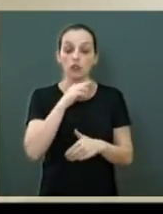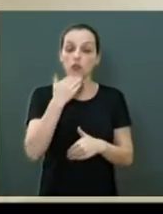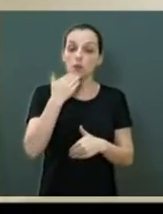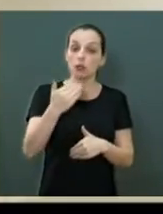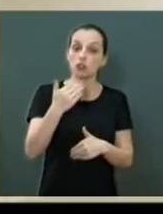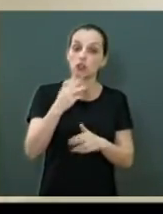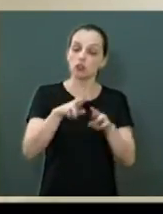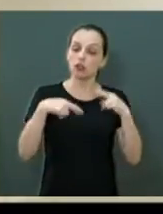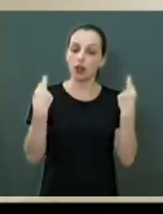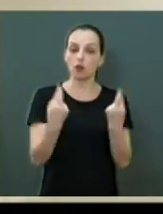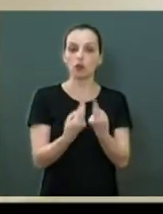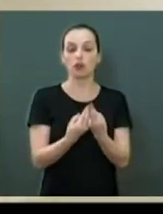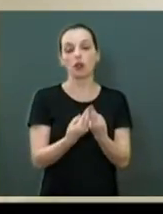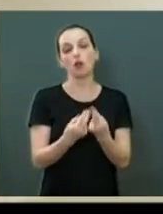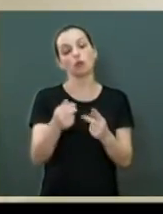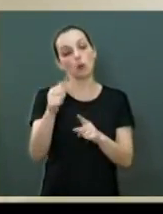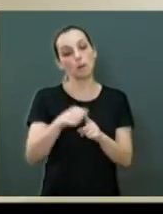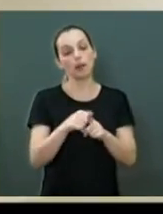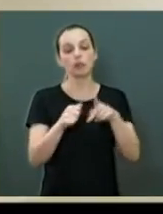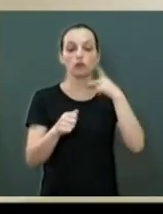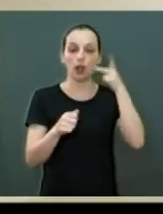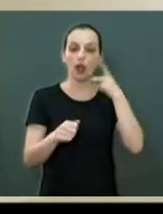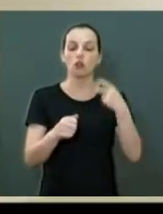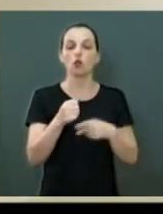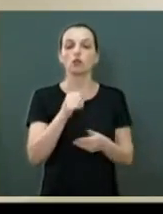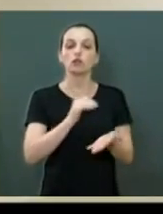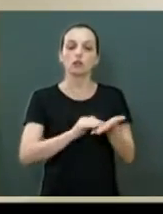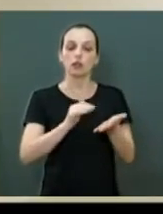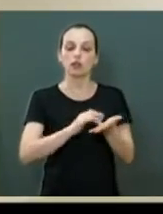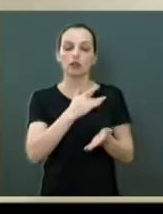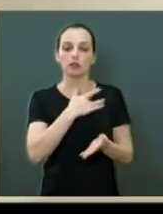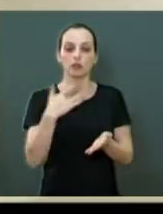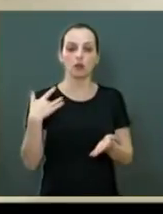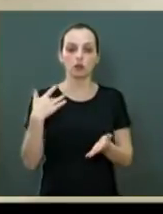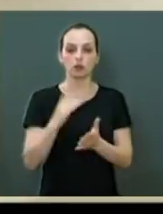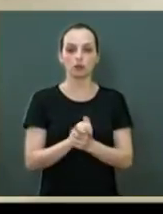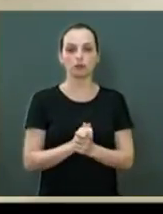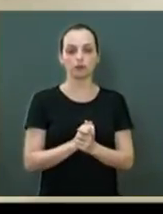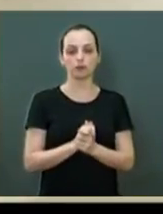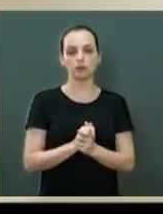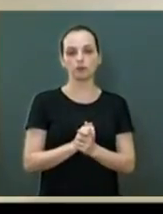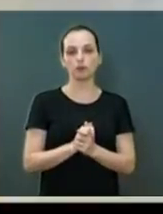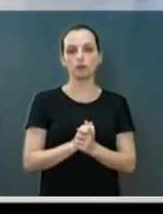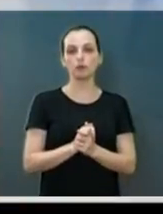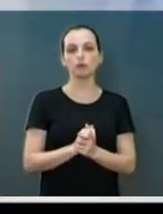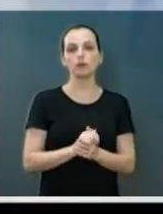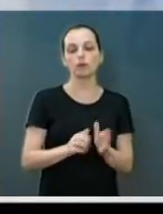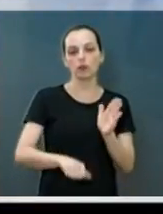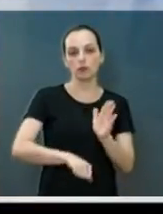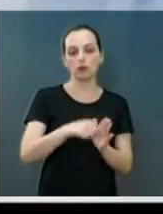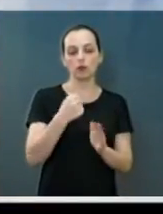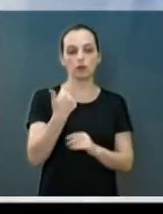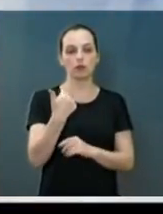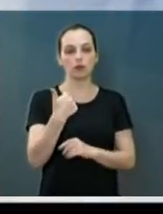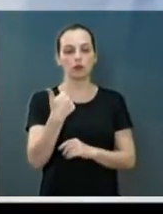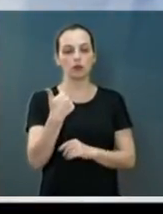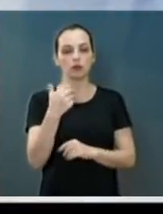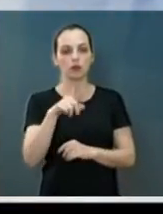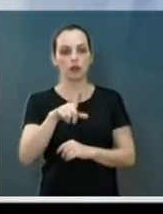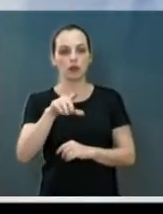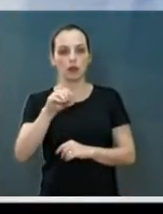próxima reunião mensal dos vereadores com a Secretária de Saúde. Próximas 4 fotos. Primeiro dia da LOA 2018, dia 18 de